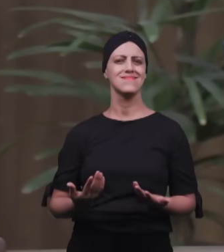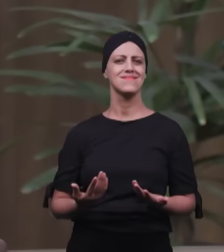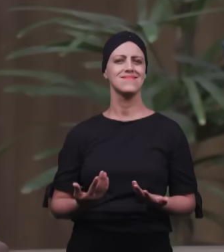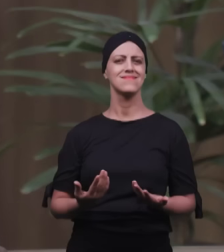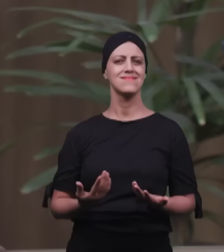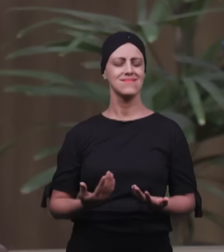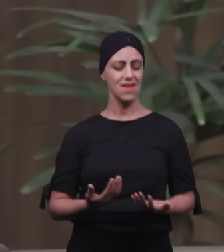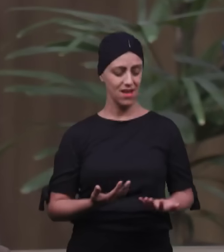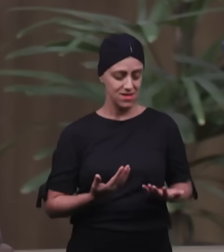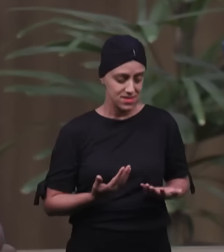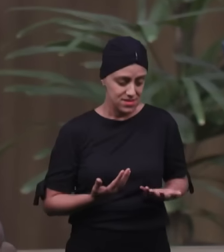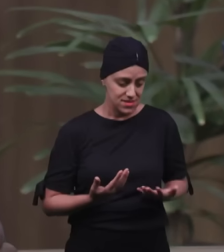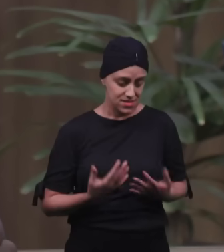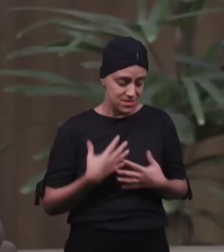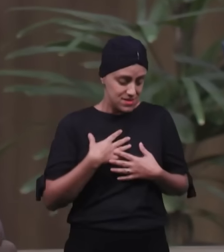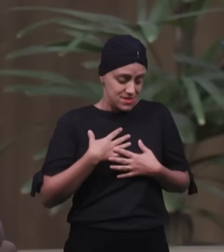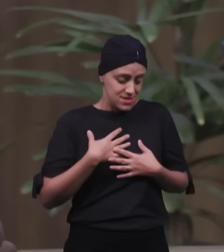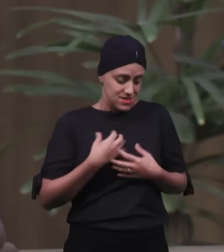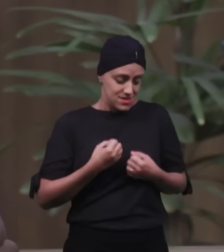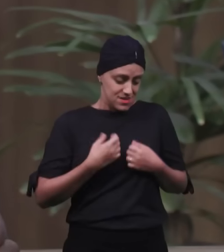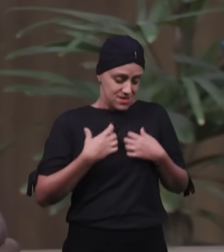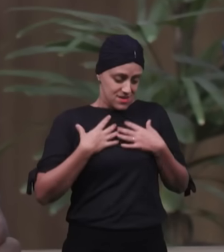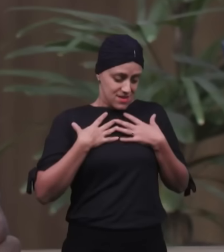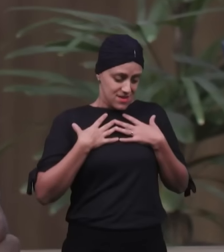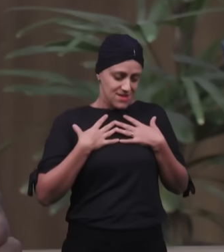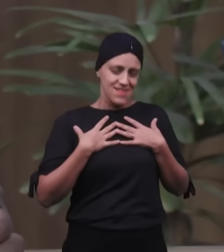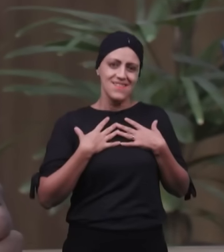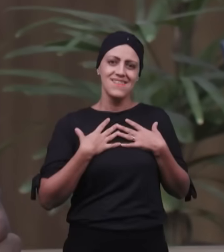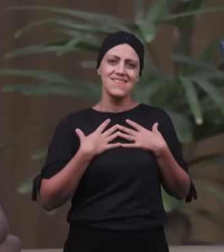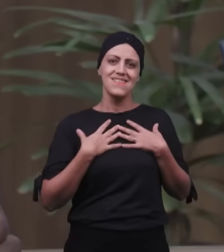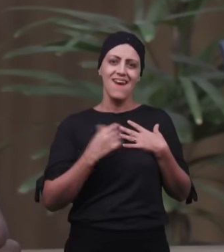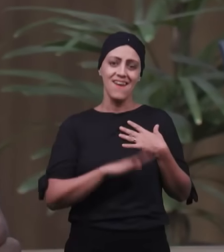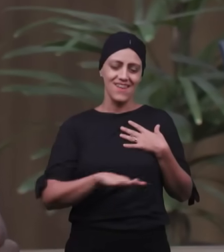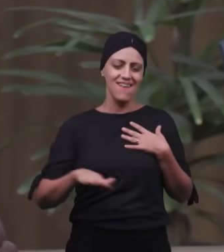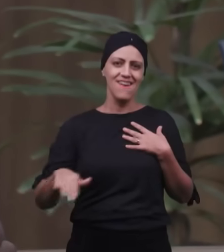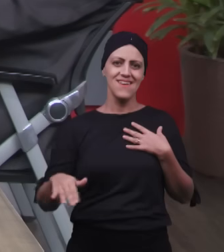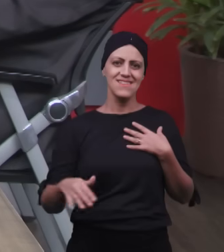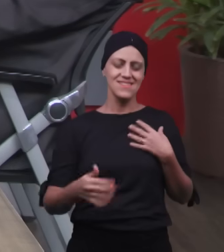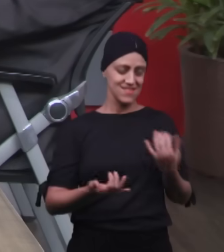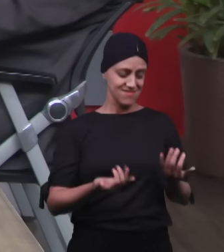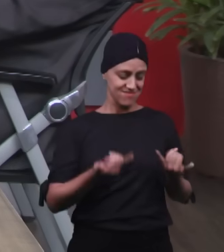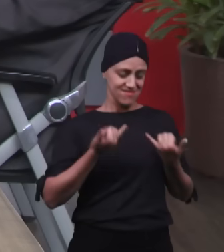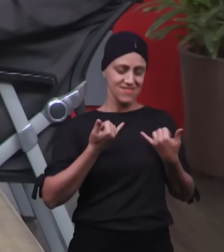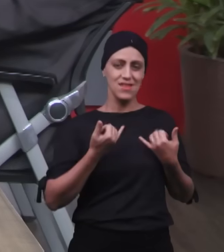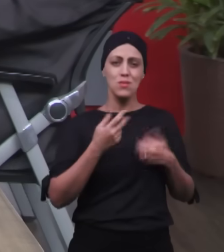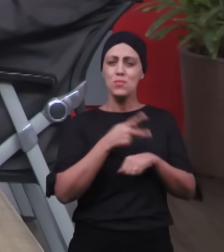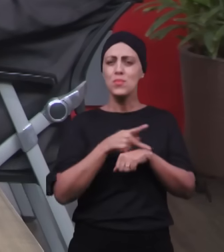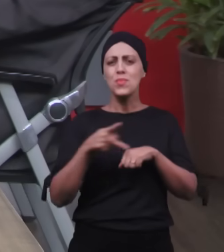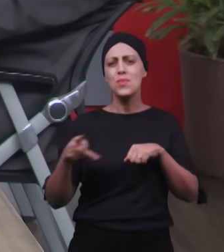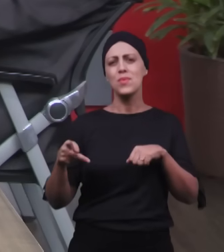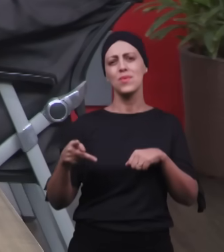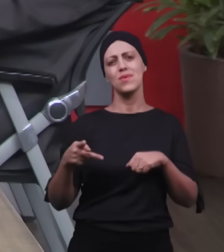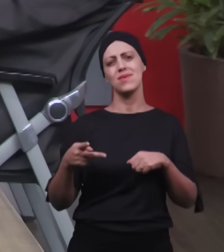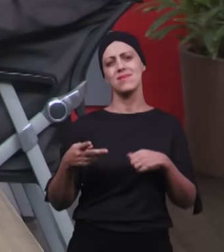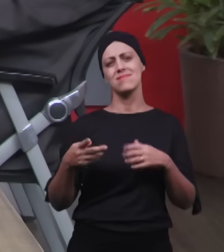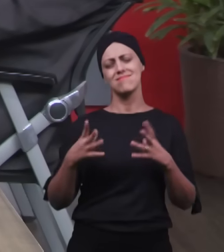não poderia ter vindo de uma pessoa adulta deveria ter vindo exatamente de uma criança com a pureza né com